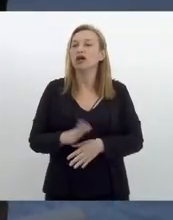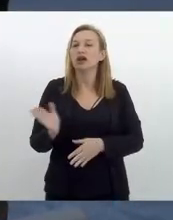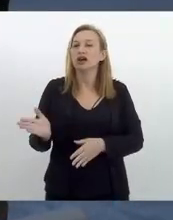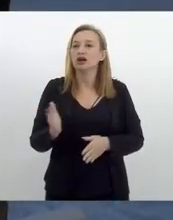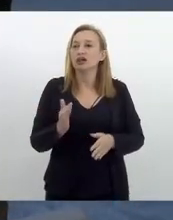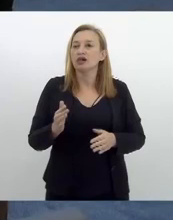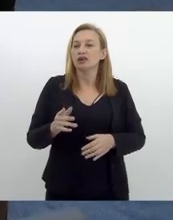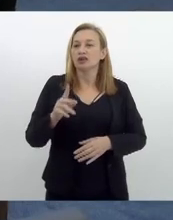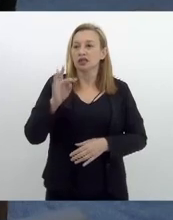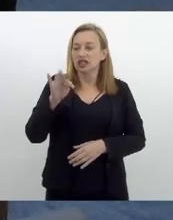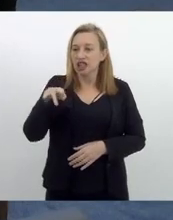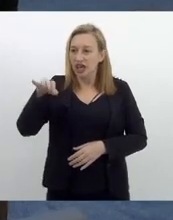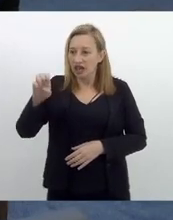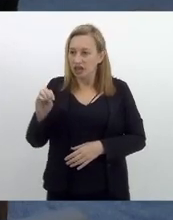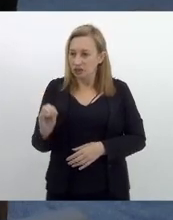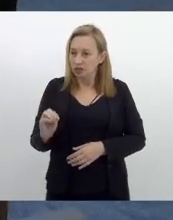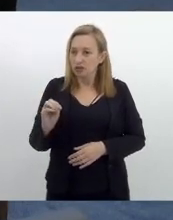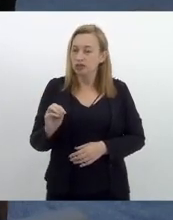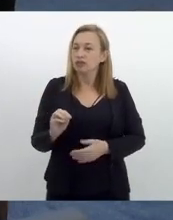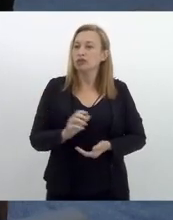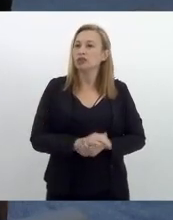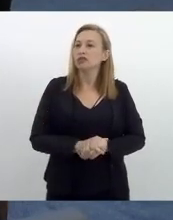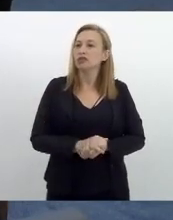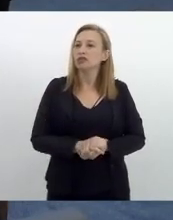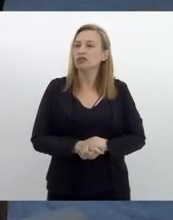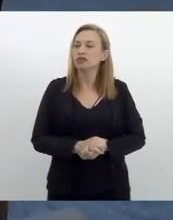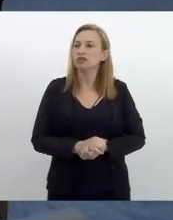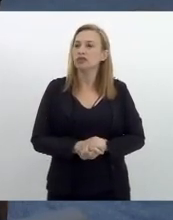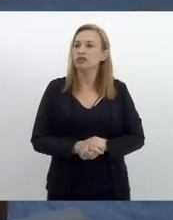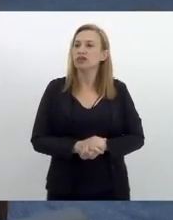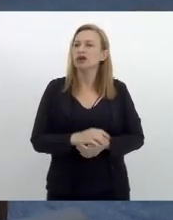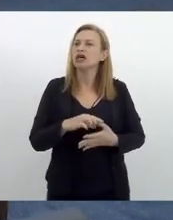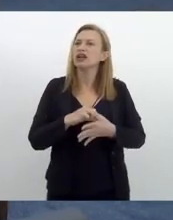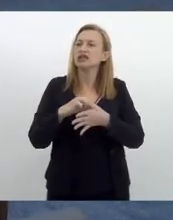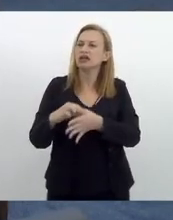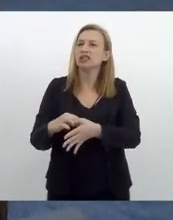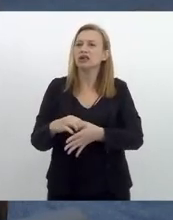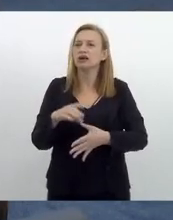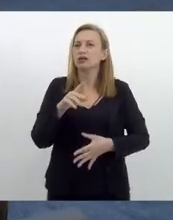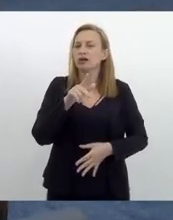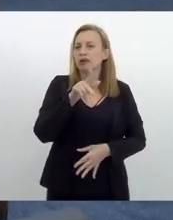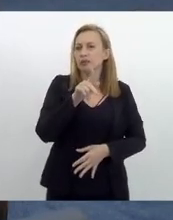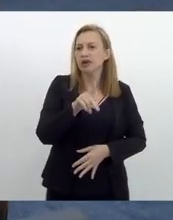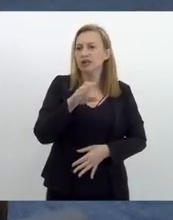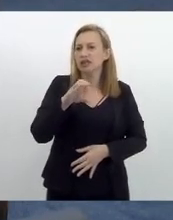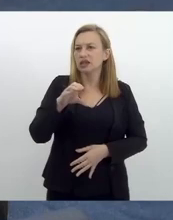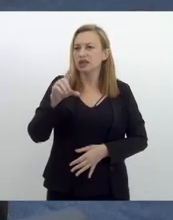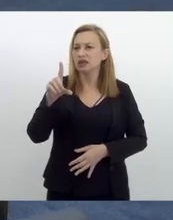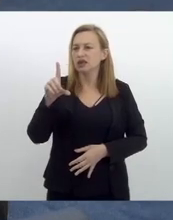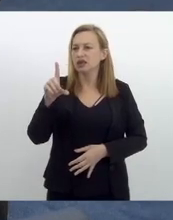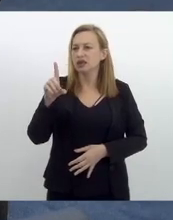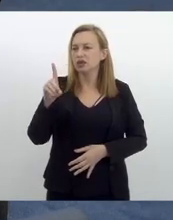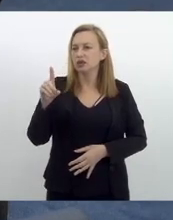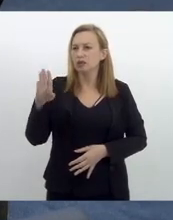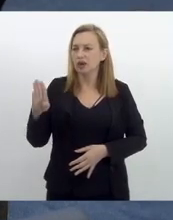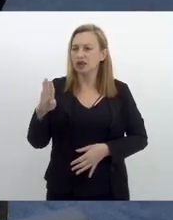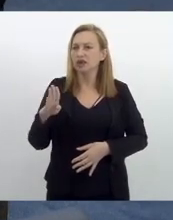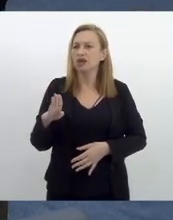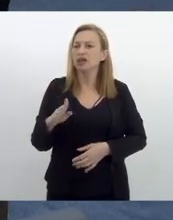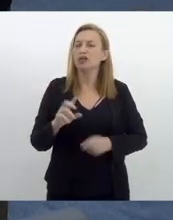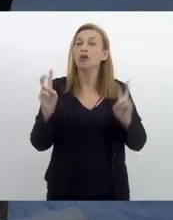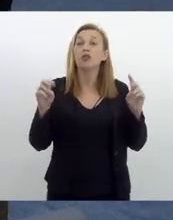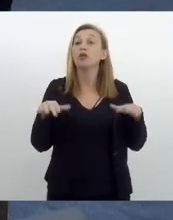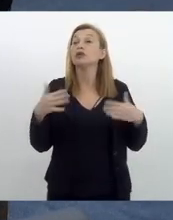Presidente, que descrição pela... pela liderança do PCdoB. Sobre... Então, presidente,